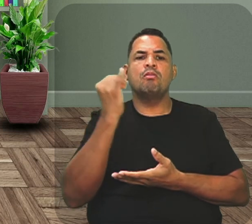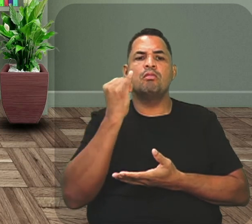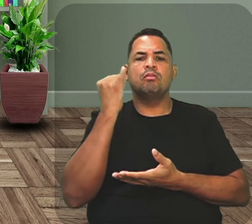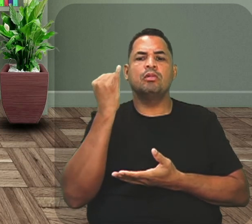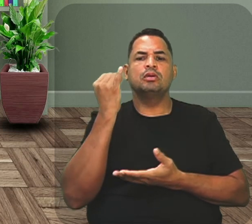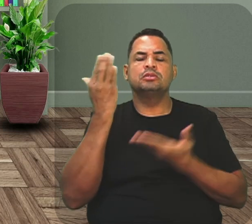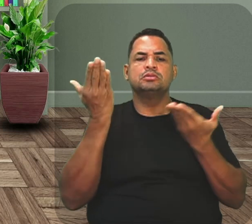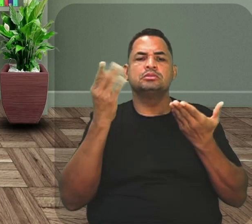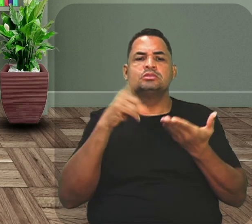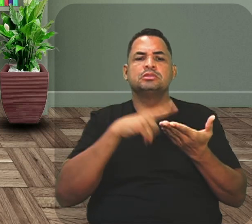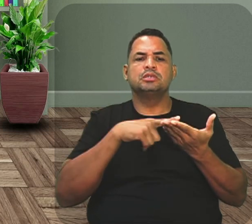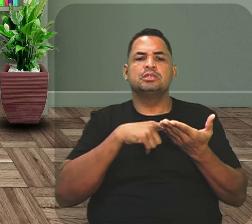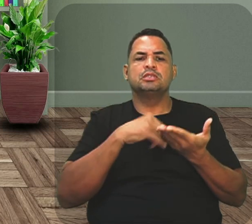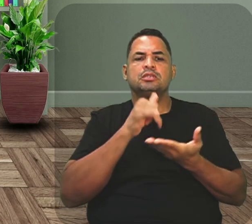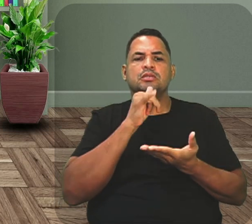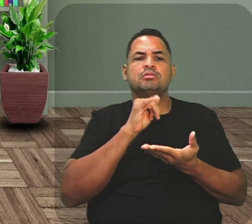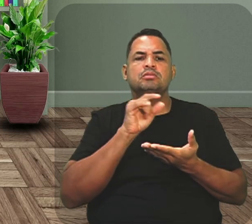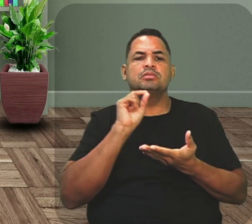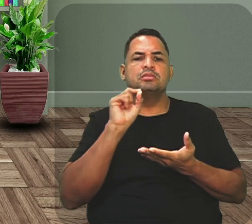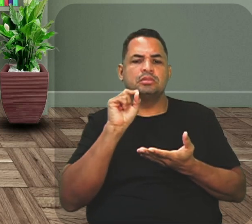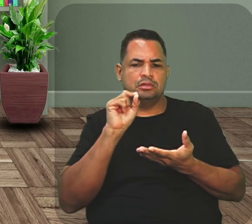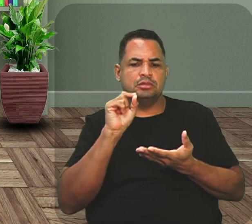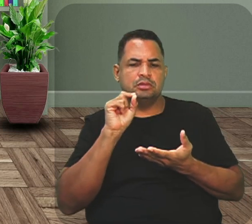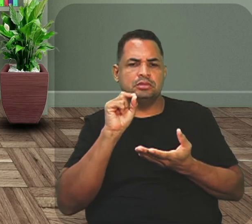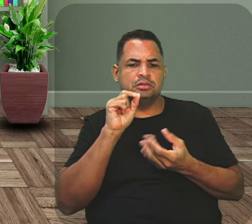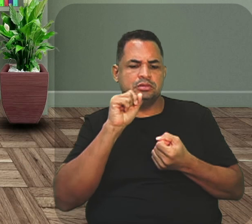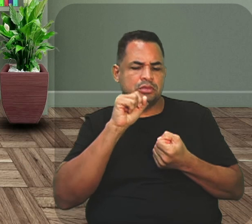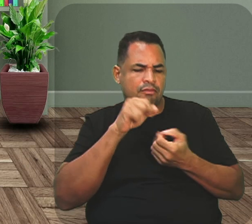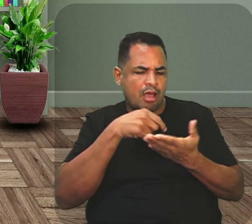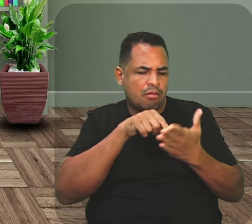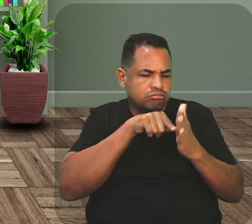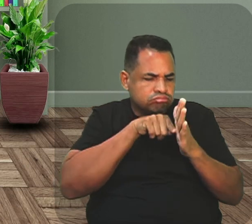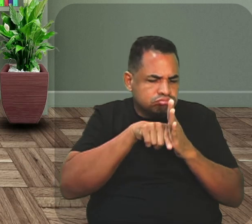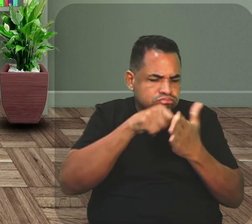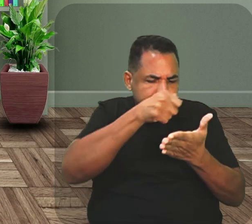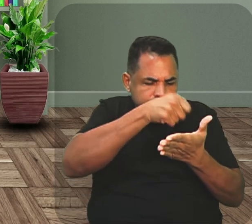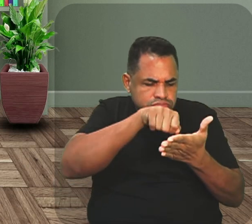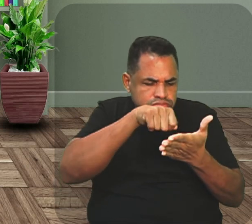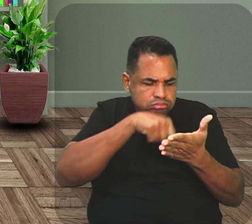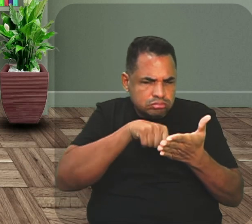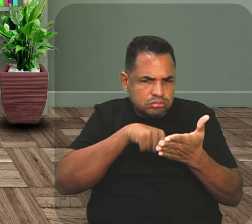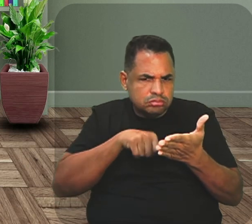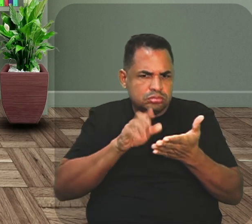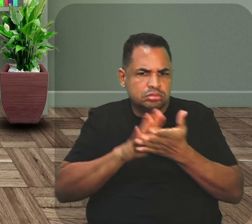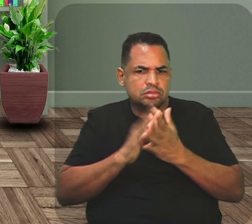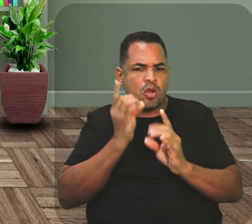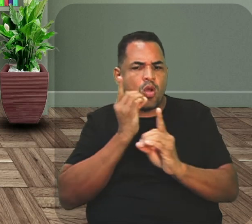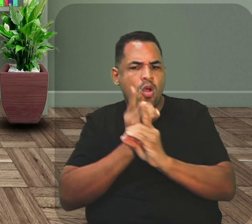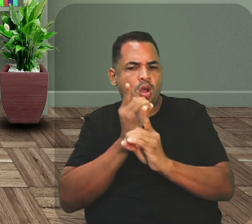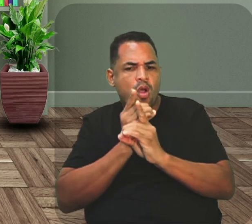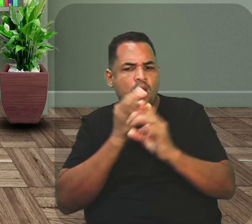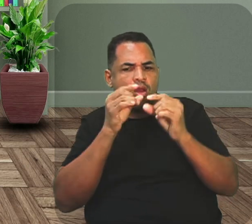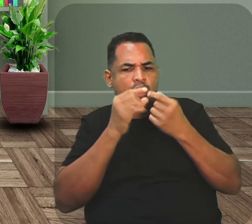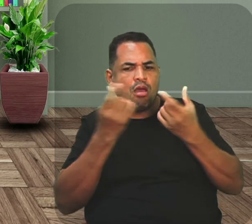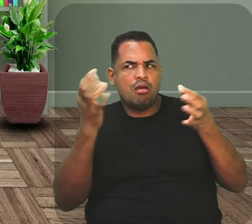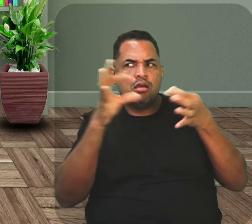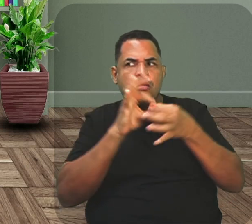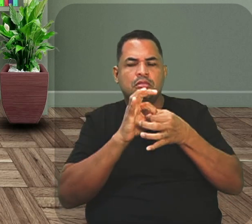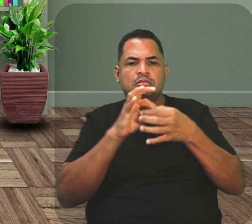exemplos? Que você confira, encontre neles essas conjunções e as funções